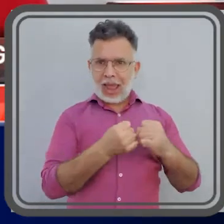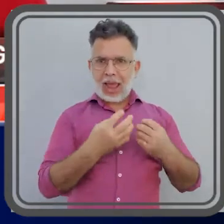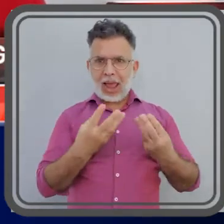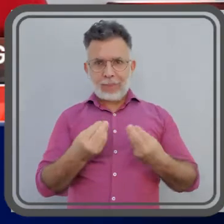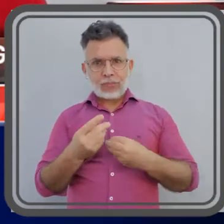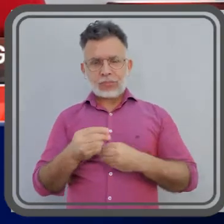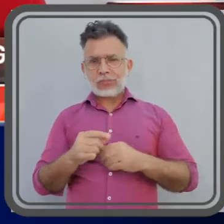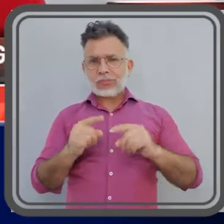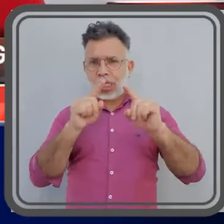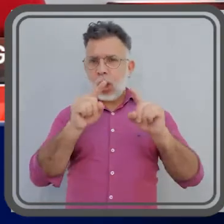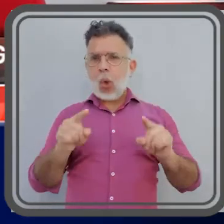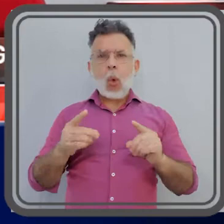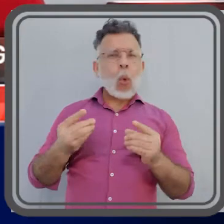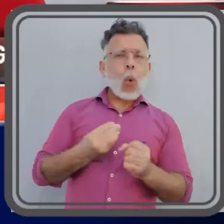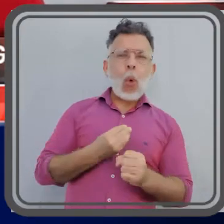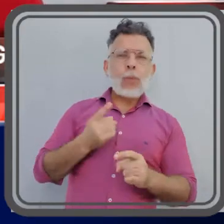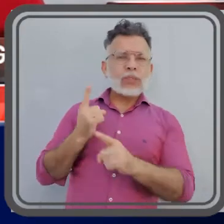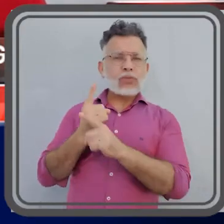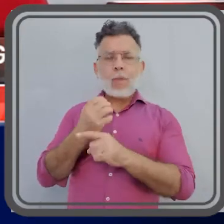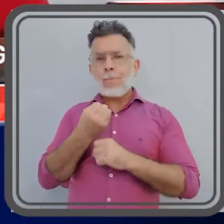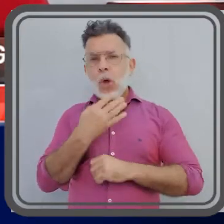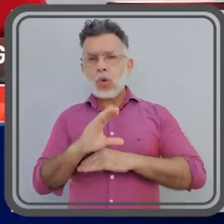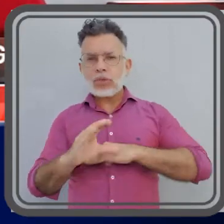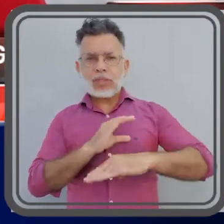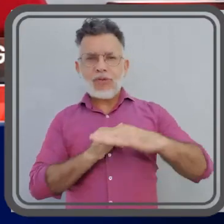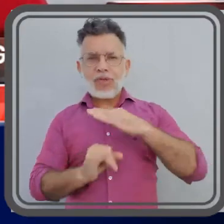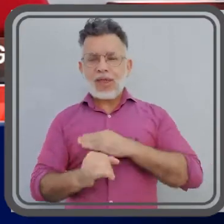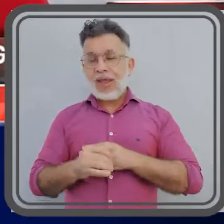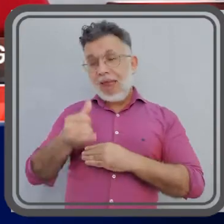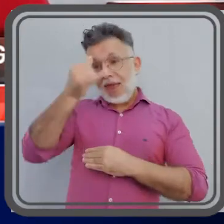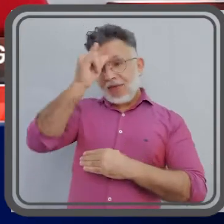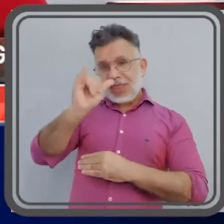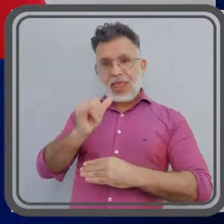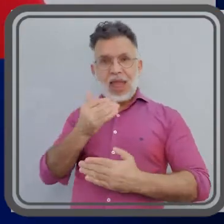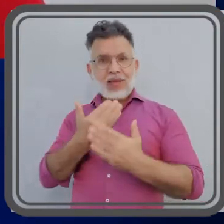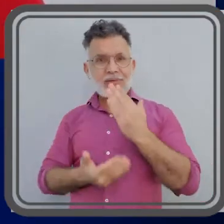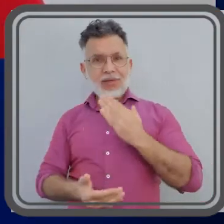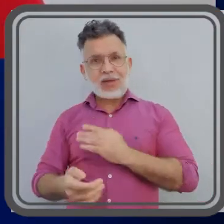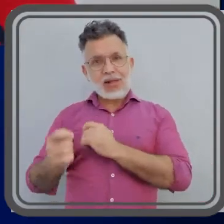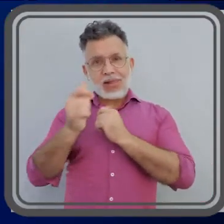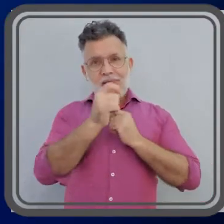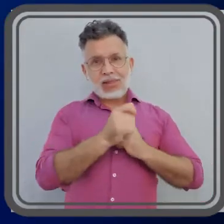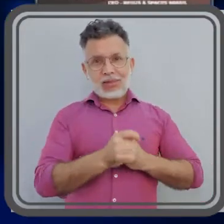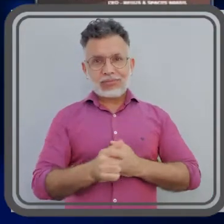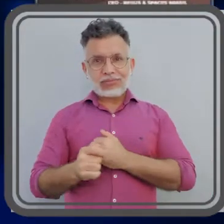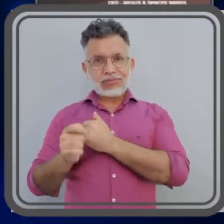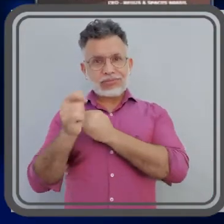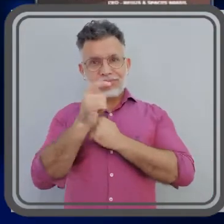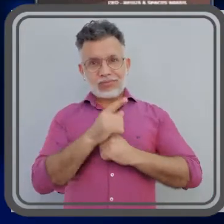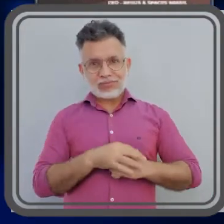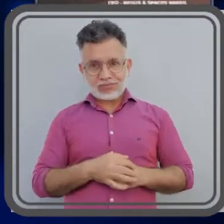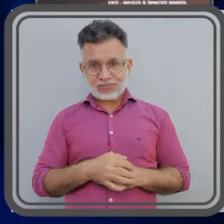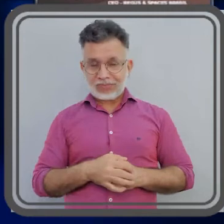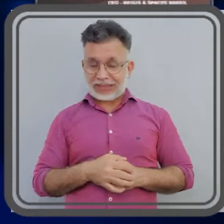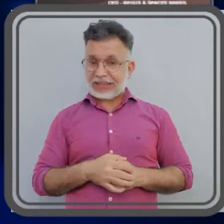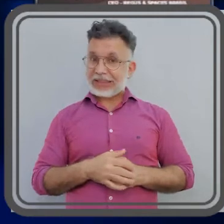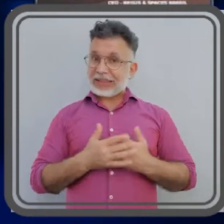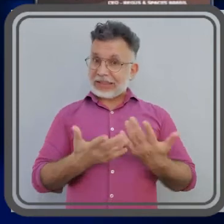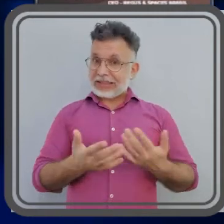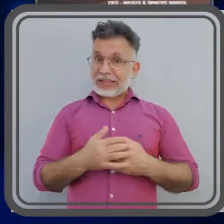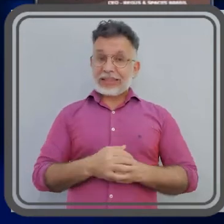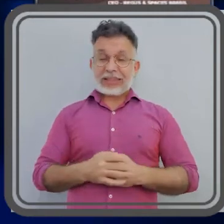nesse sentido: como identificar bons investimentos e evitar cair em golpe? Bom, vamos lá. Golpe é muito